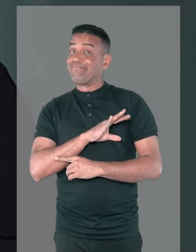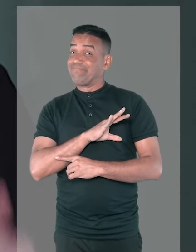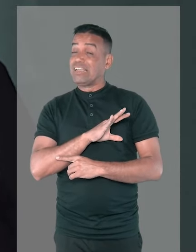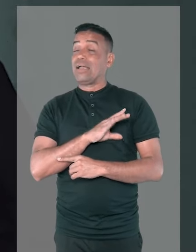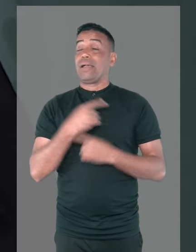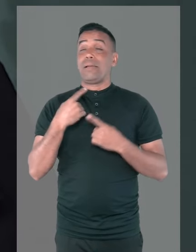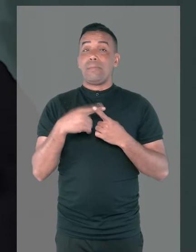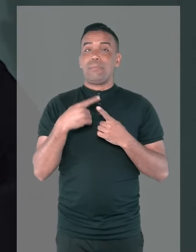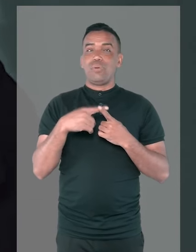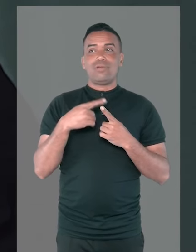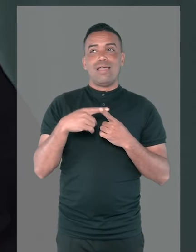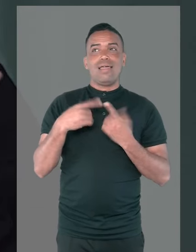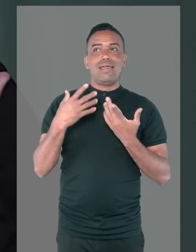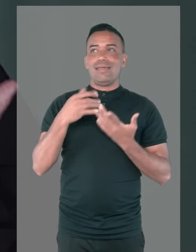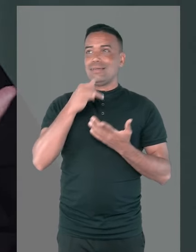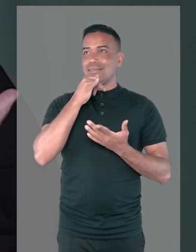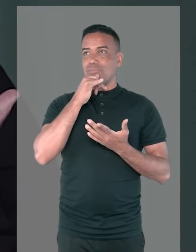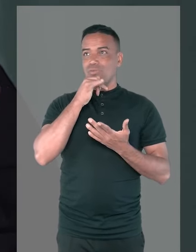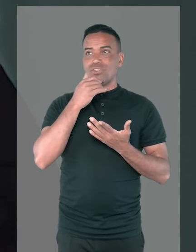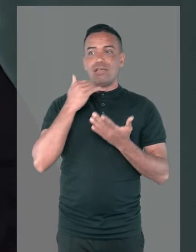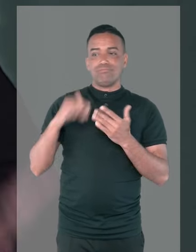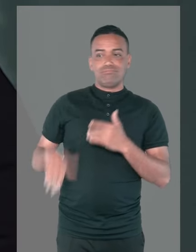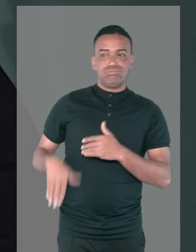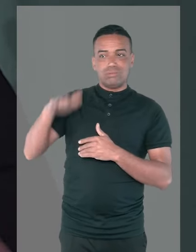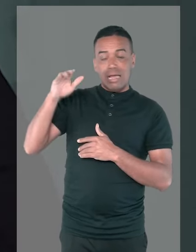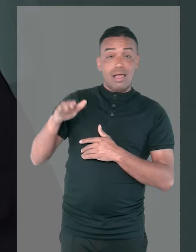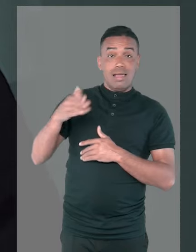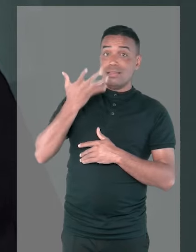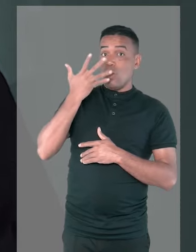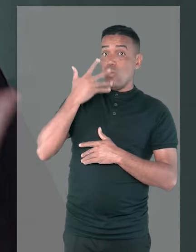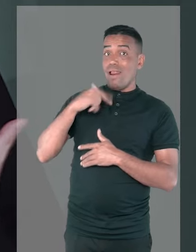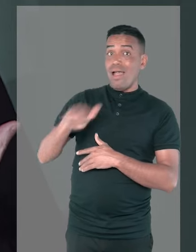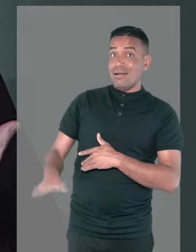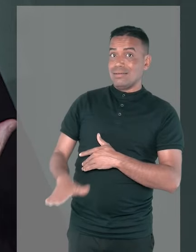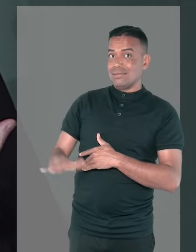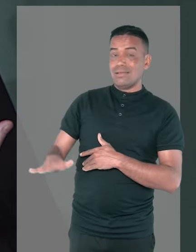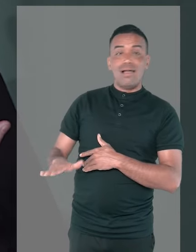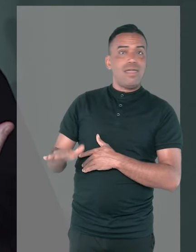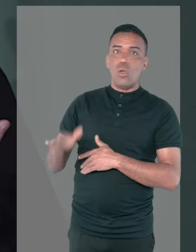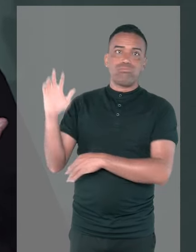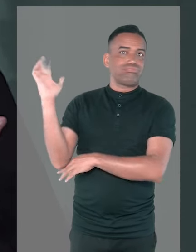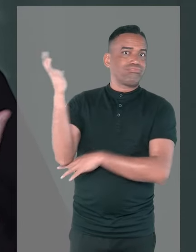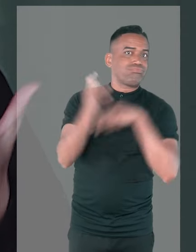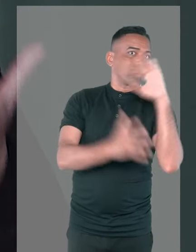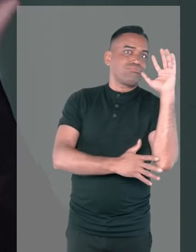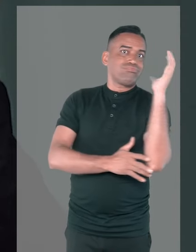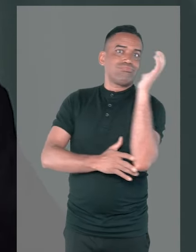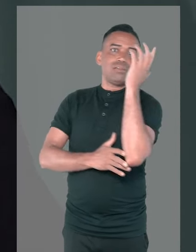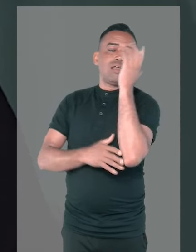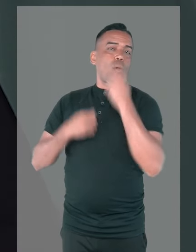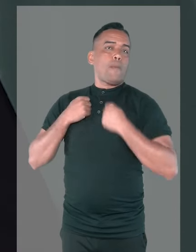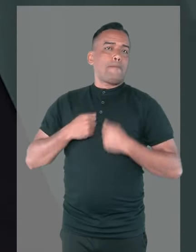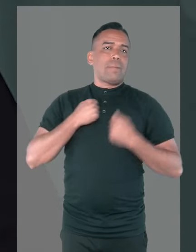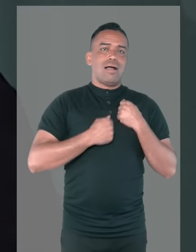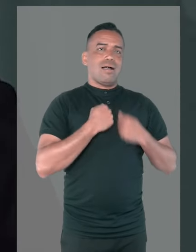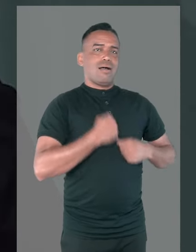da... Na medida que você ganha consciência, né? Quando você é uma criança... Eu fui uma criança pantaneira. Então, eu tomava